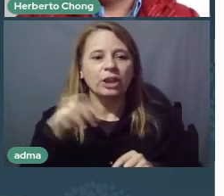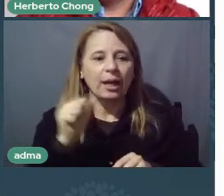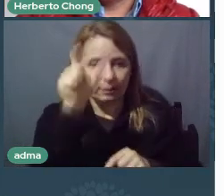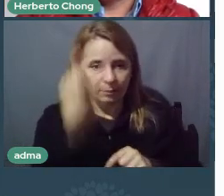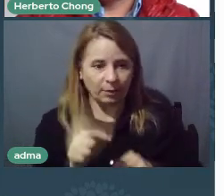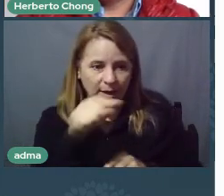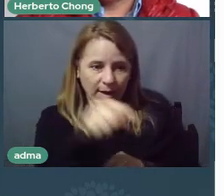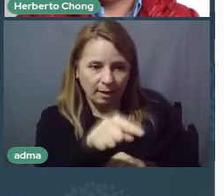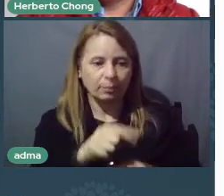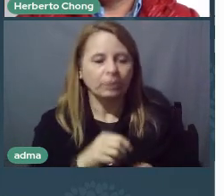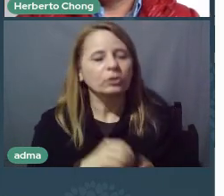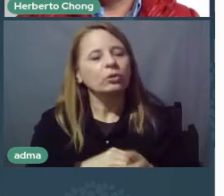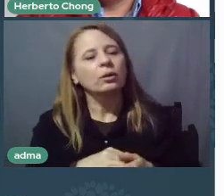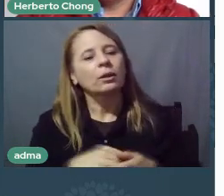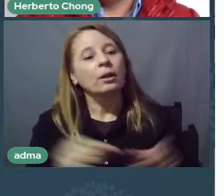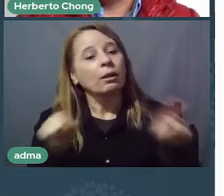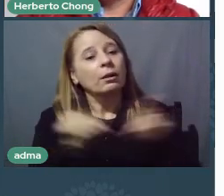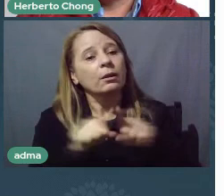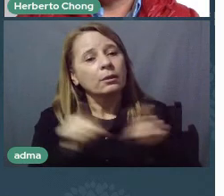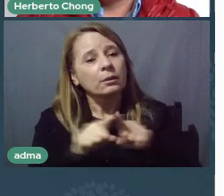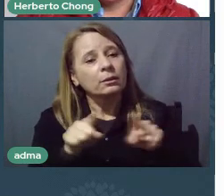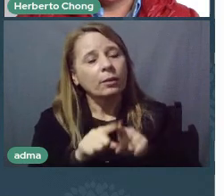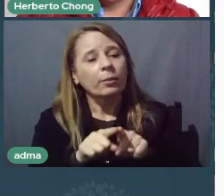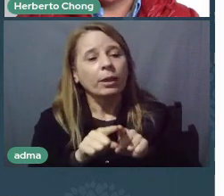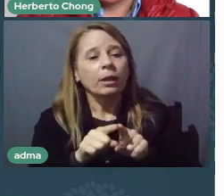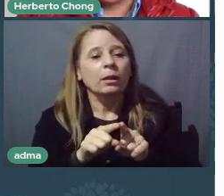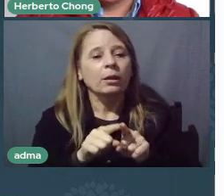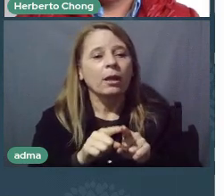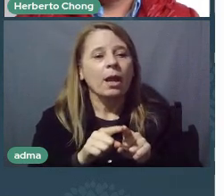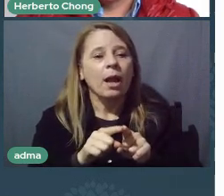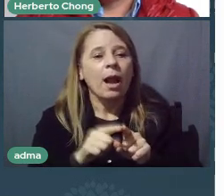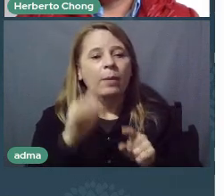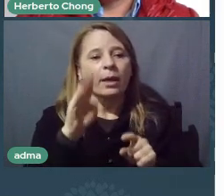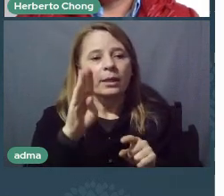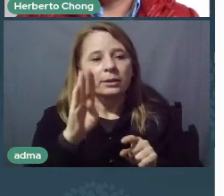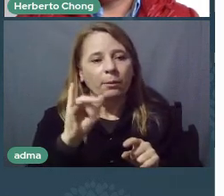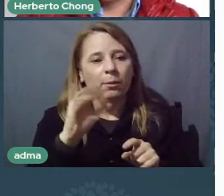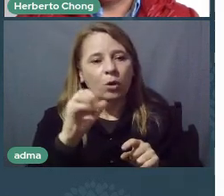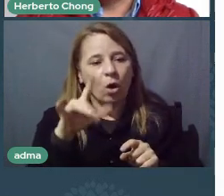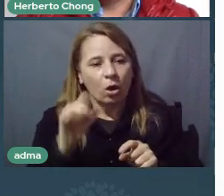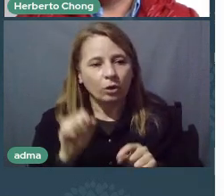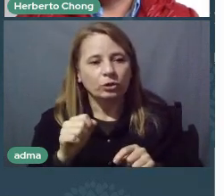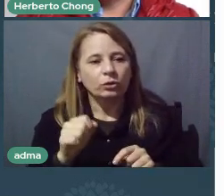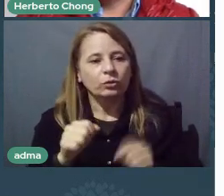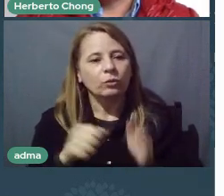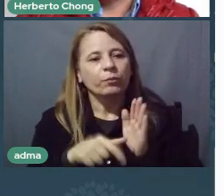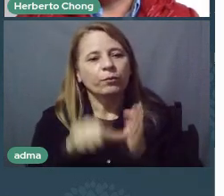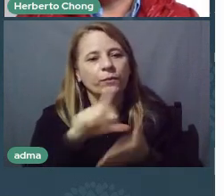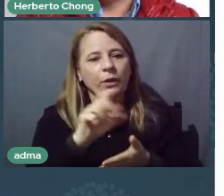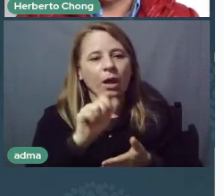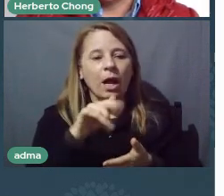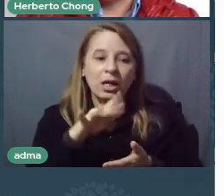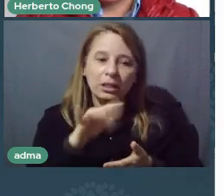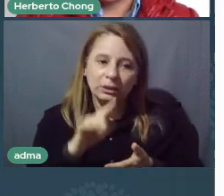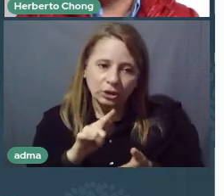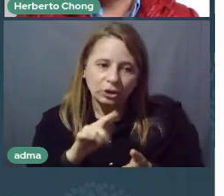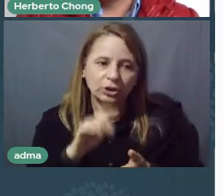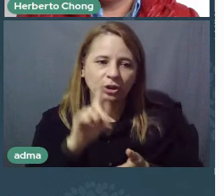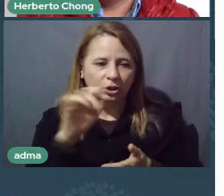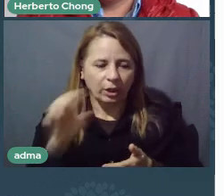atendendo. E eu posso começar um imunobiológico, como um anti-IgE, um antirreceptor de L5, um antirreceptor de